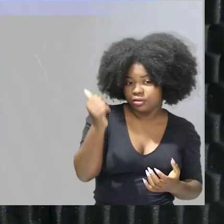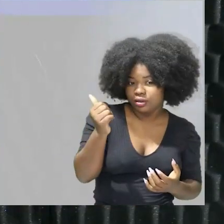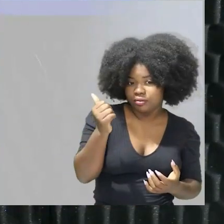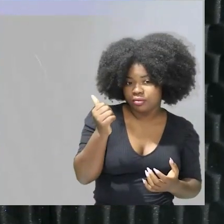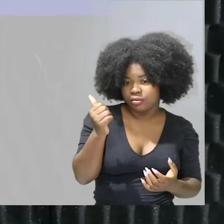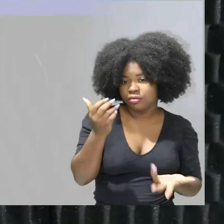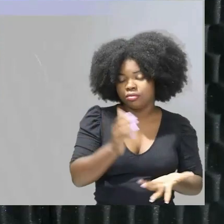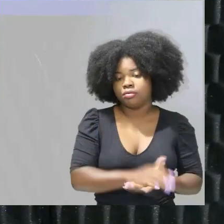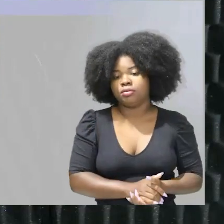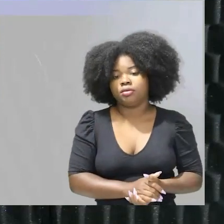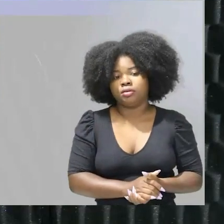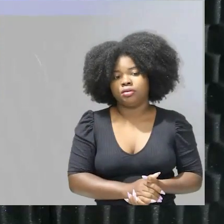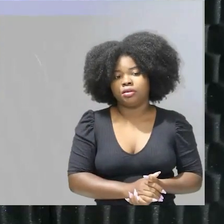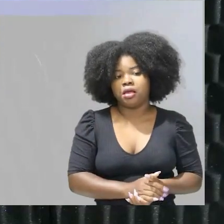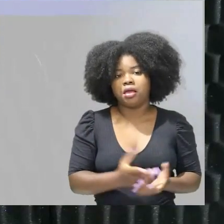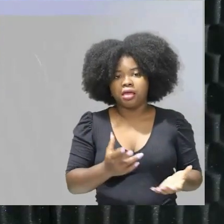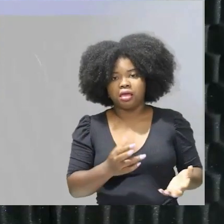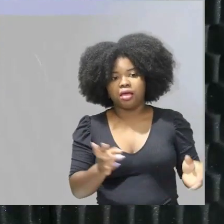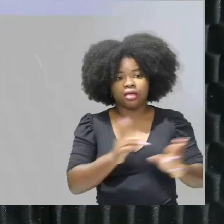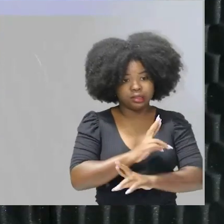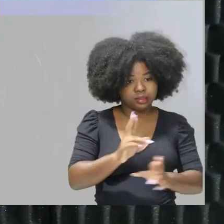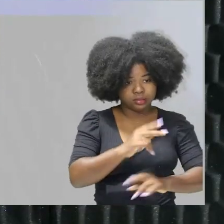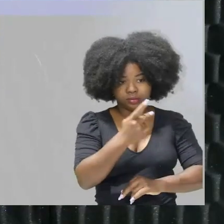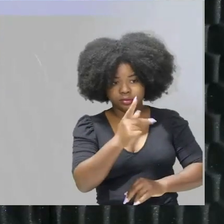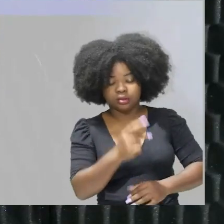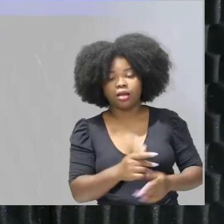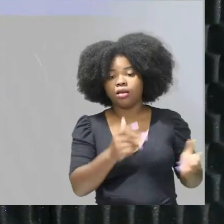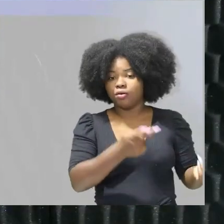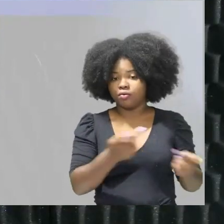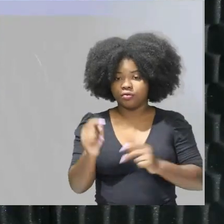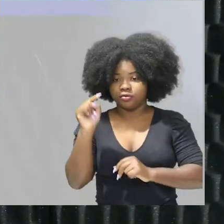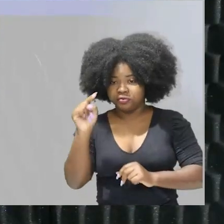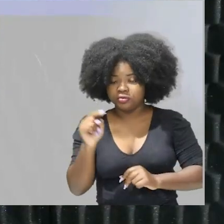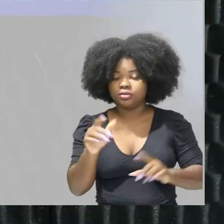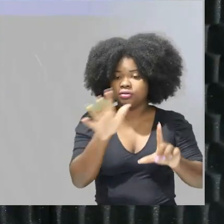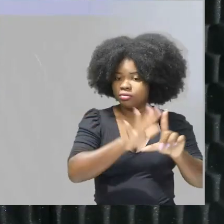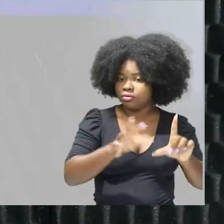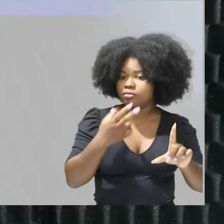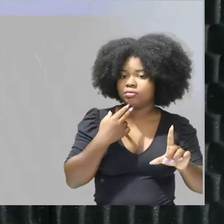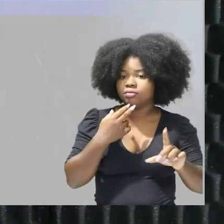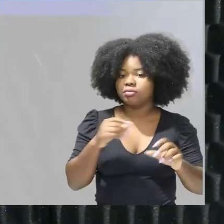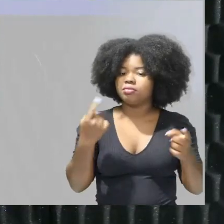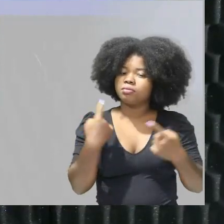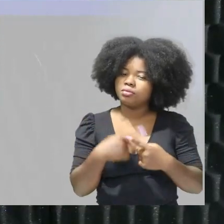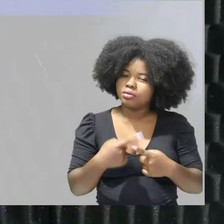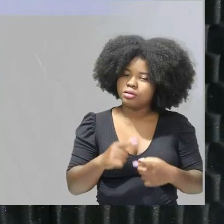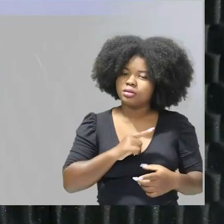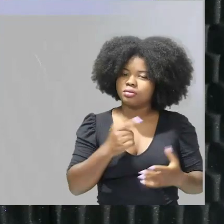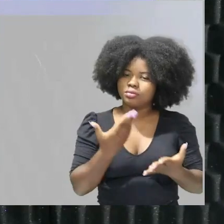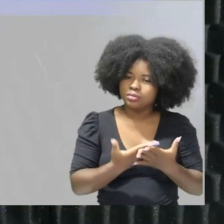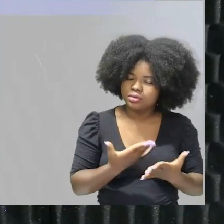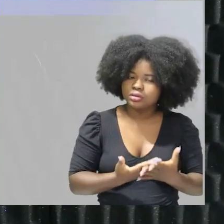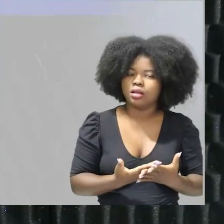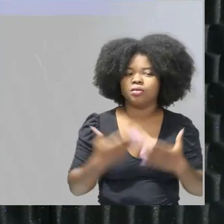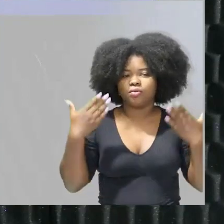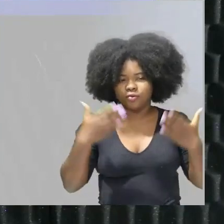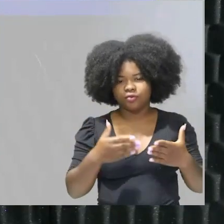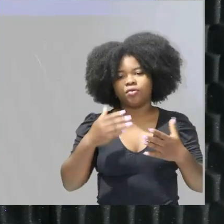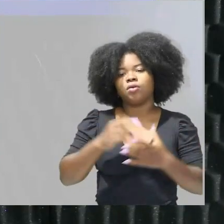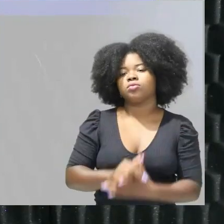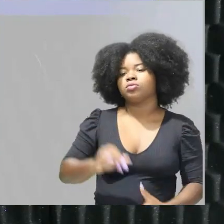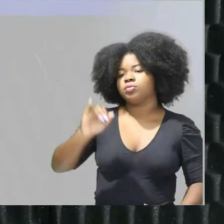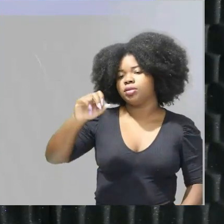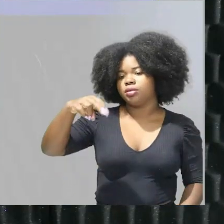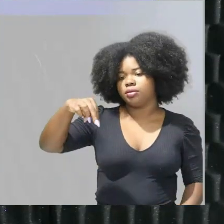filosófica dele e aí eu te convido aqui vem a plataforma Gonçalves Dias porque nós temos aulas aqui sobre empirismo racionalismo